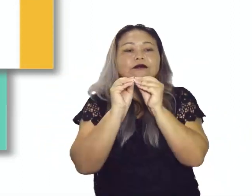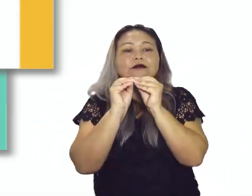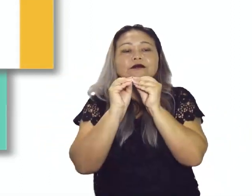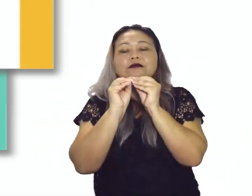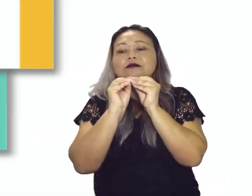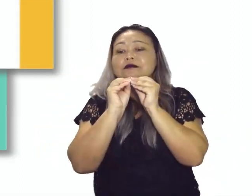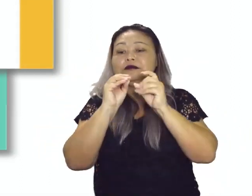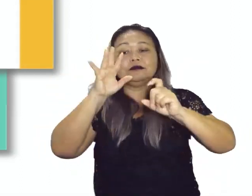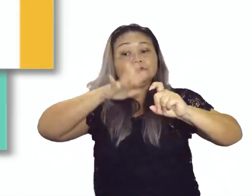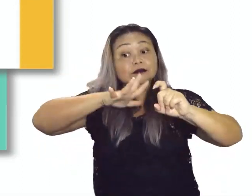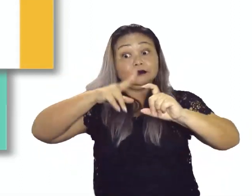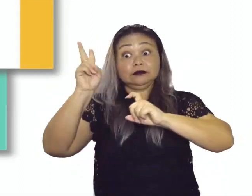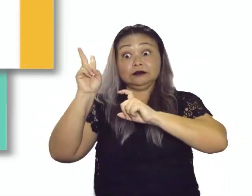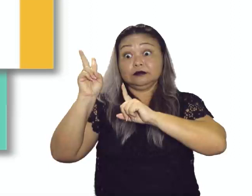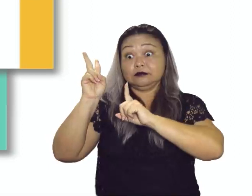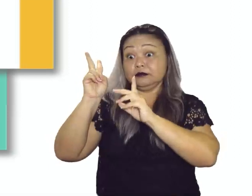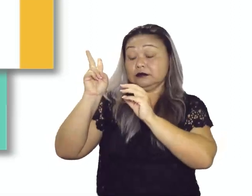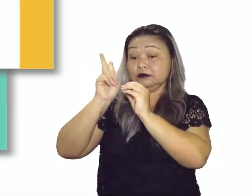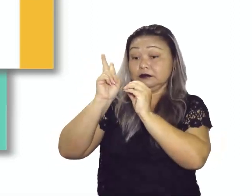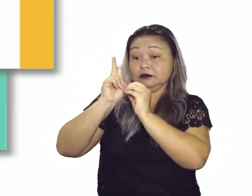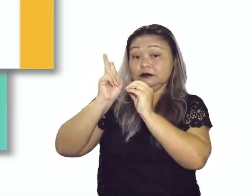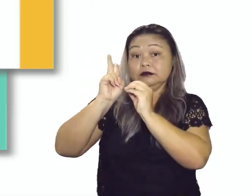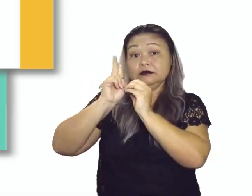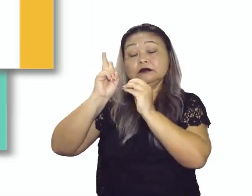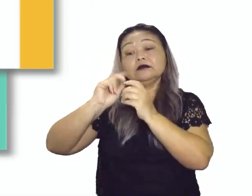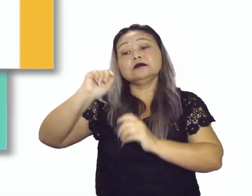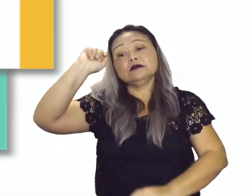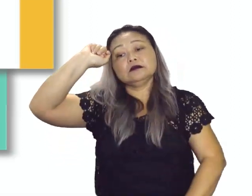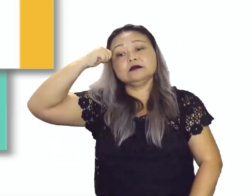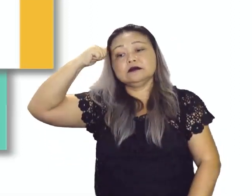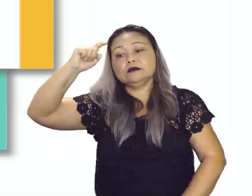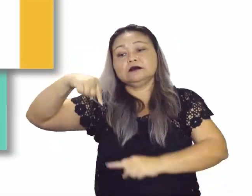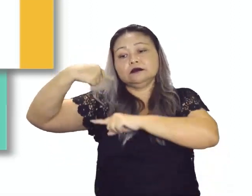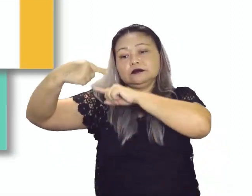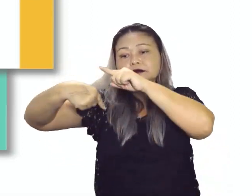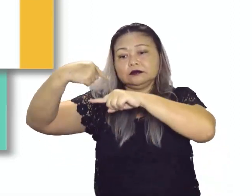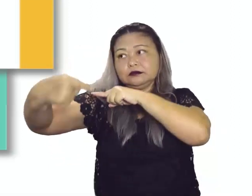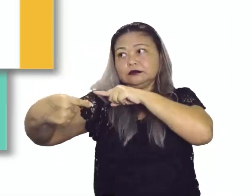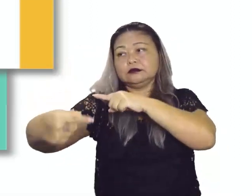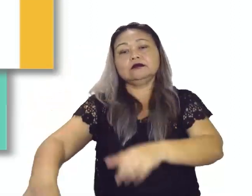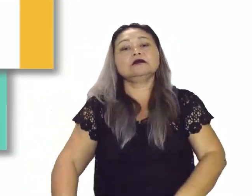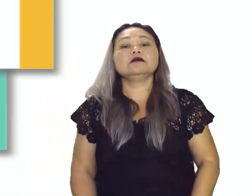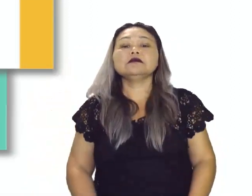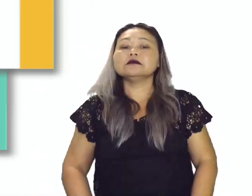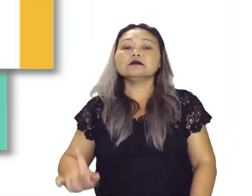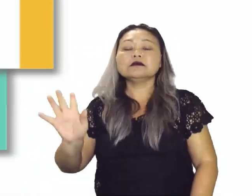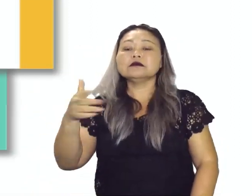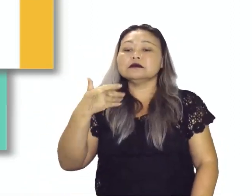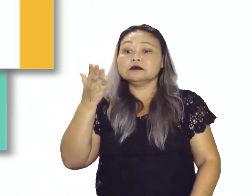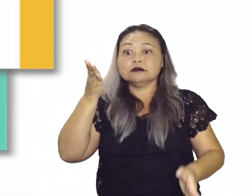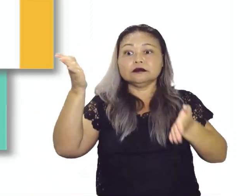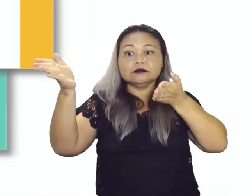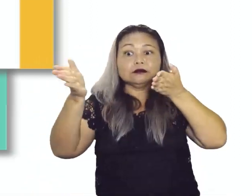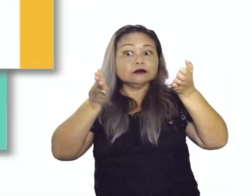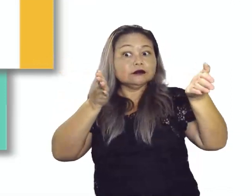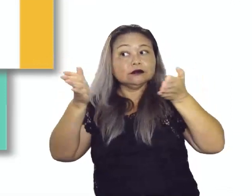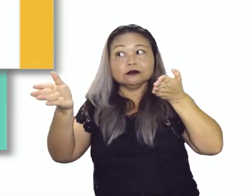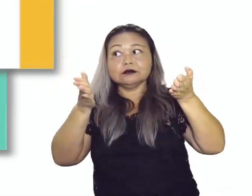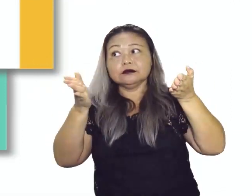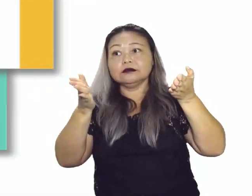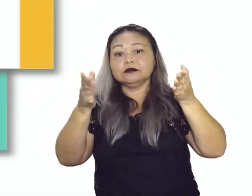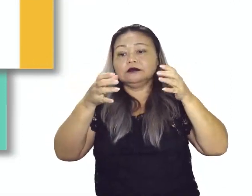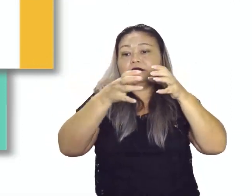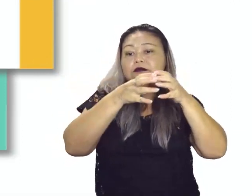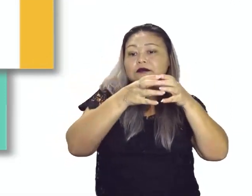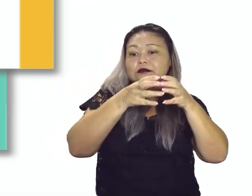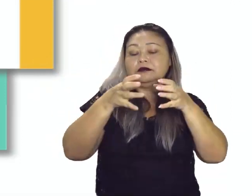sobre os mitos indígenas e dos afrodescendentes. Olha só, duas